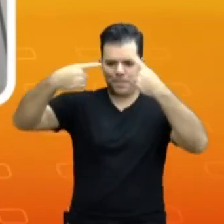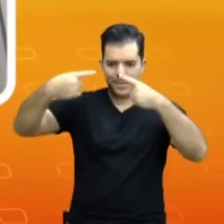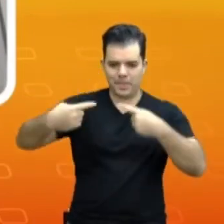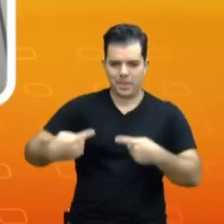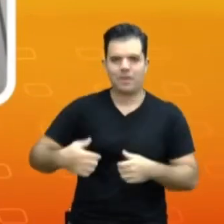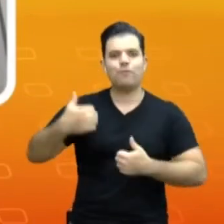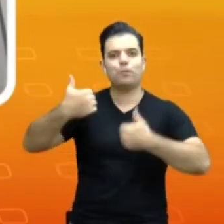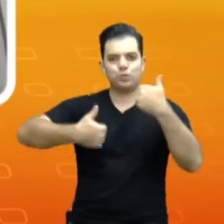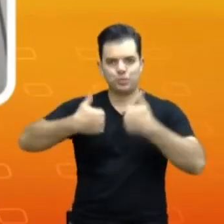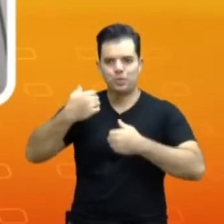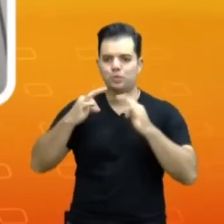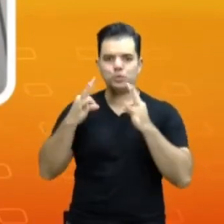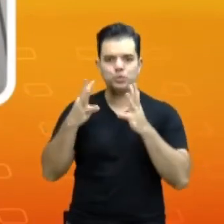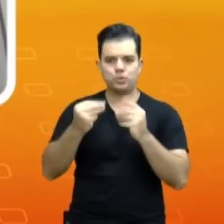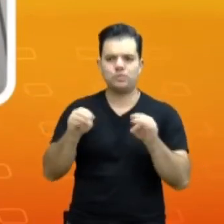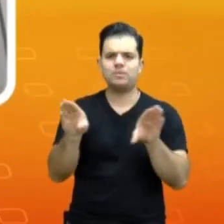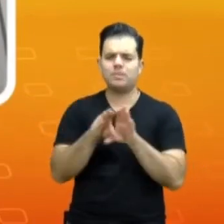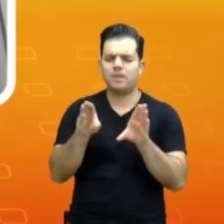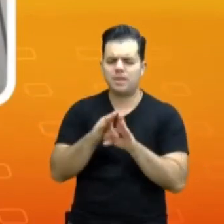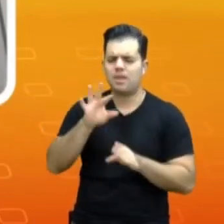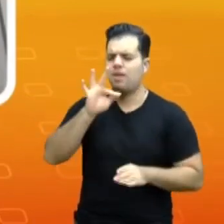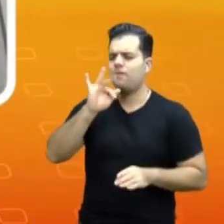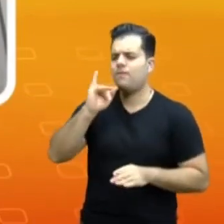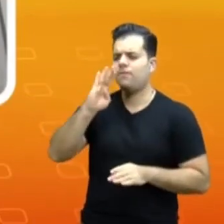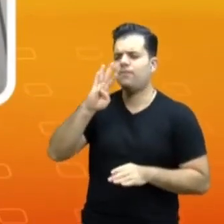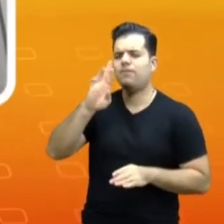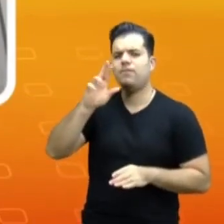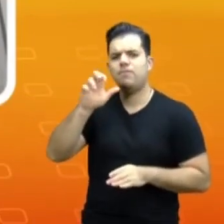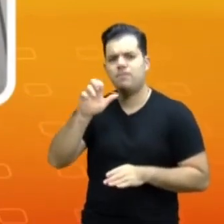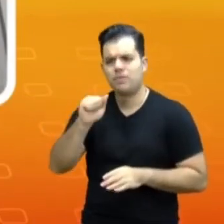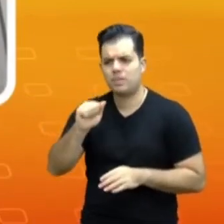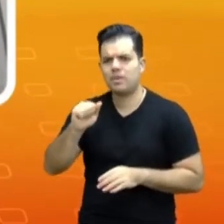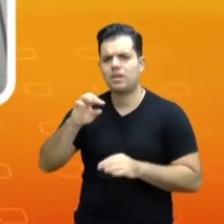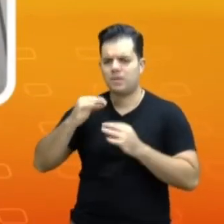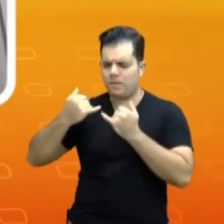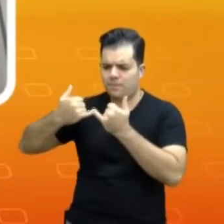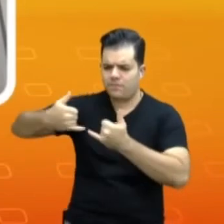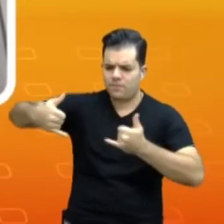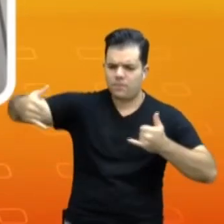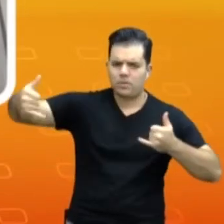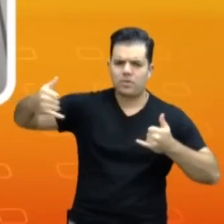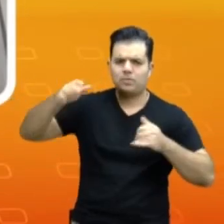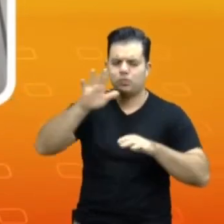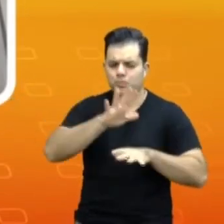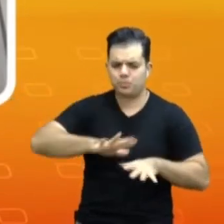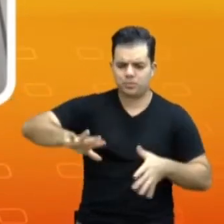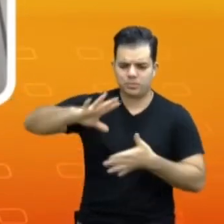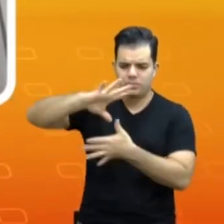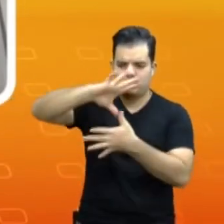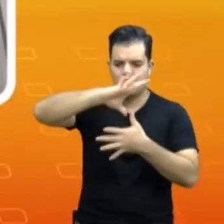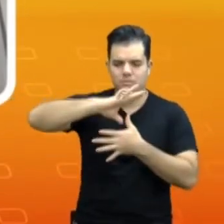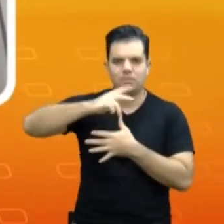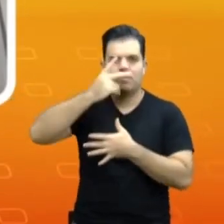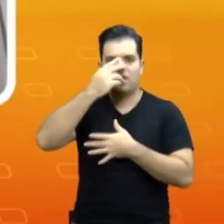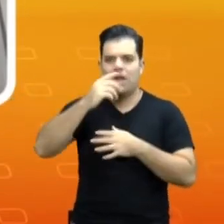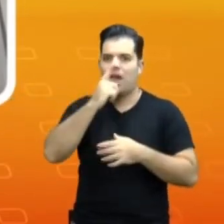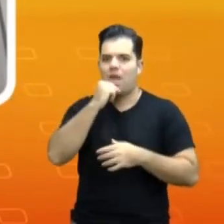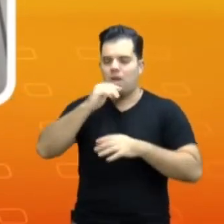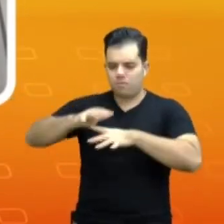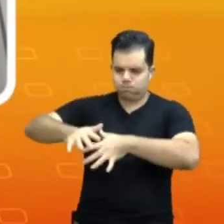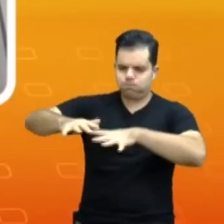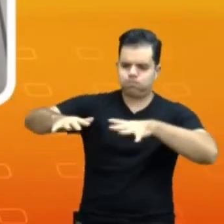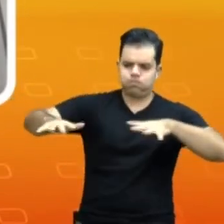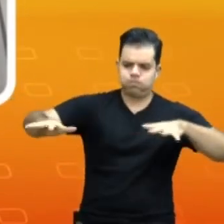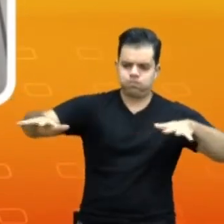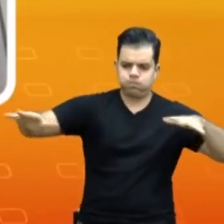capacidade de distribuição de fibra entre continentes já foi aumentada. Acho que todo mundo viu uma fibra submarina ali saindo do continente